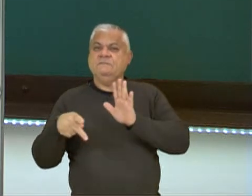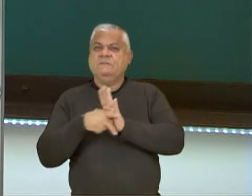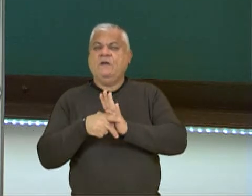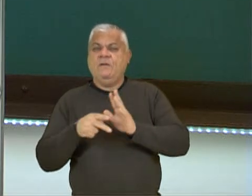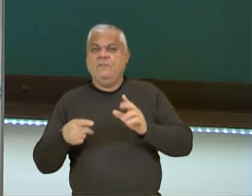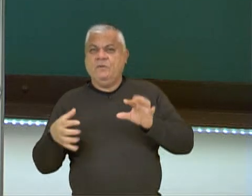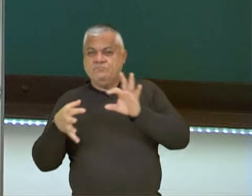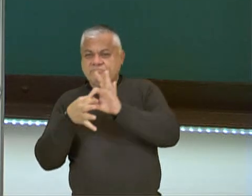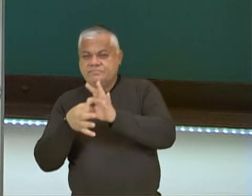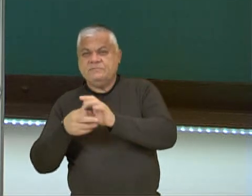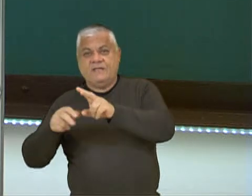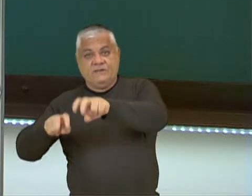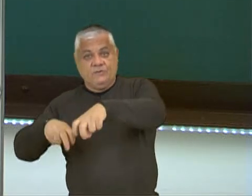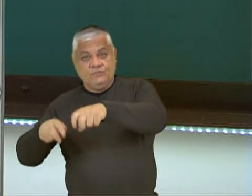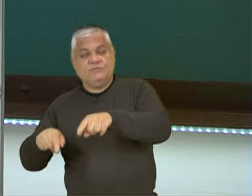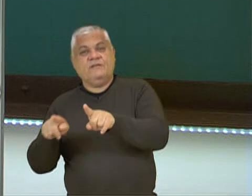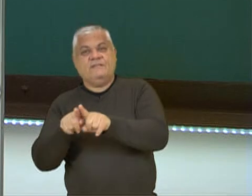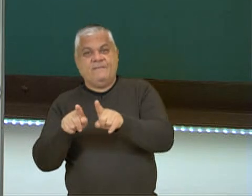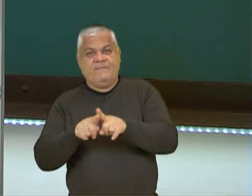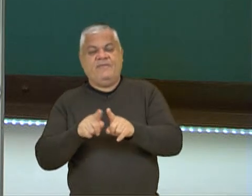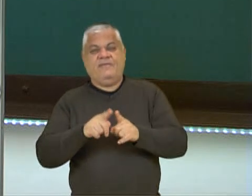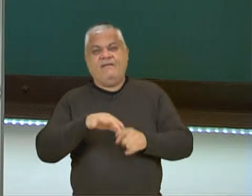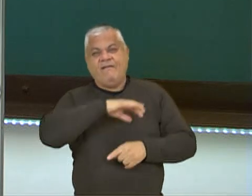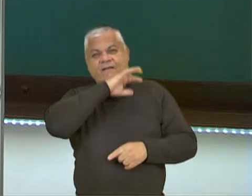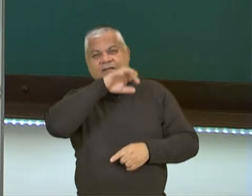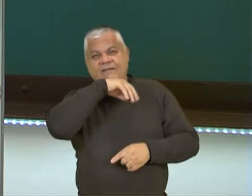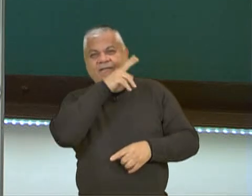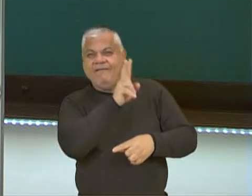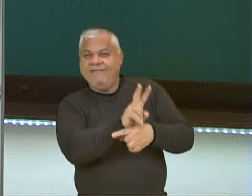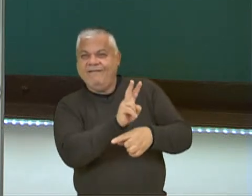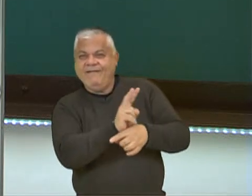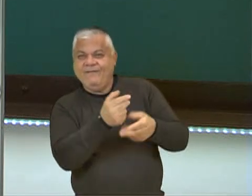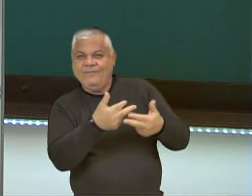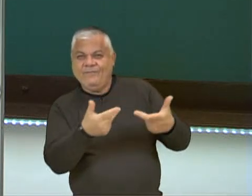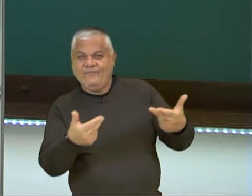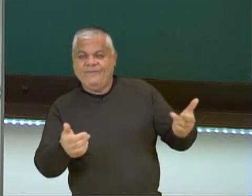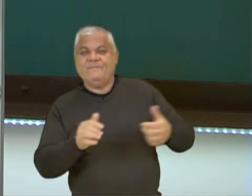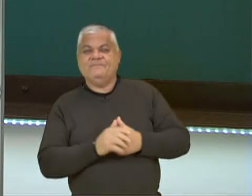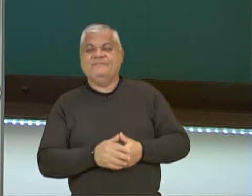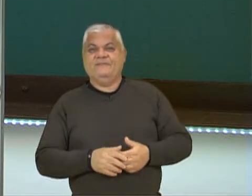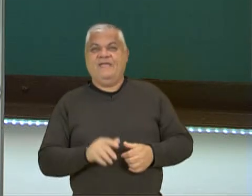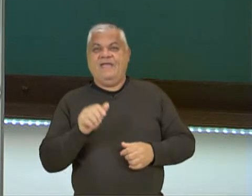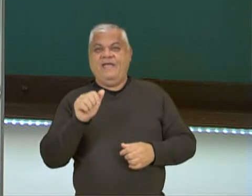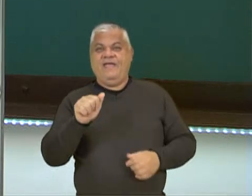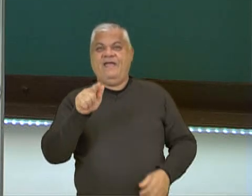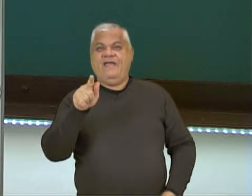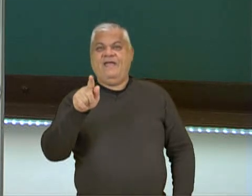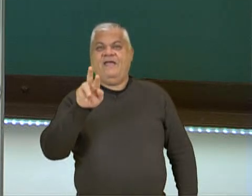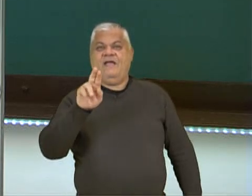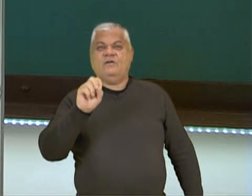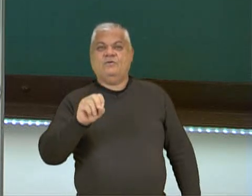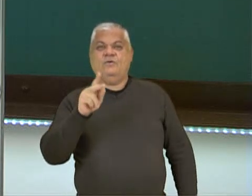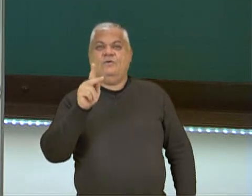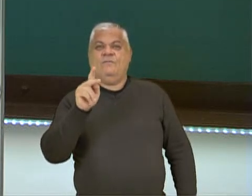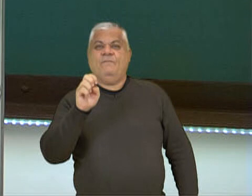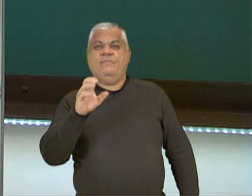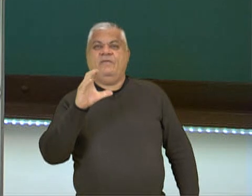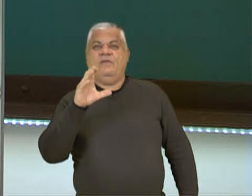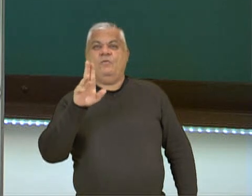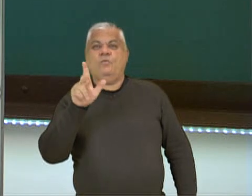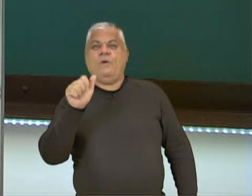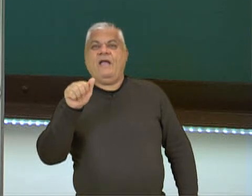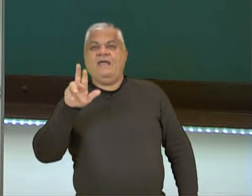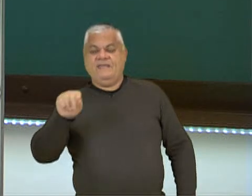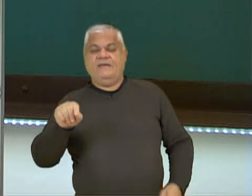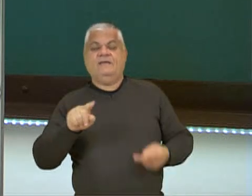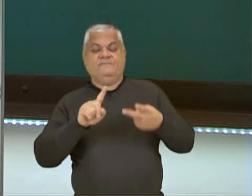relacionados à agricultura e também à pecuária. Por isso que eu uso o termo agropecuária. E o termo agronegócio, que